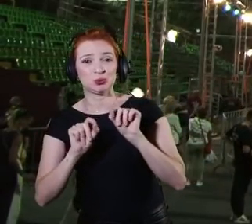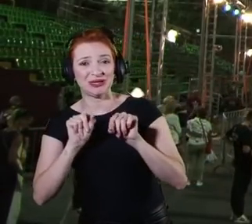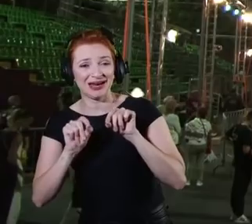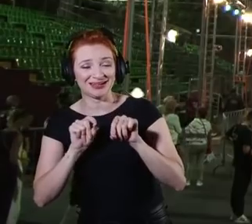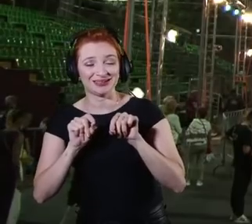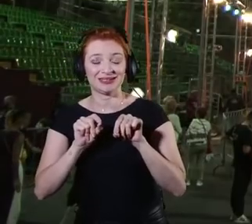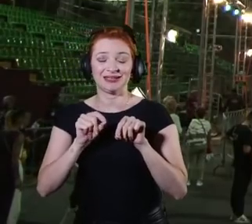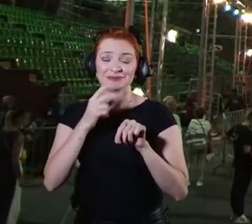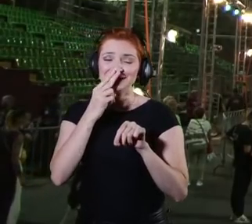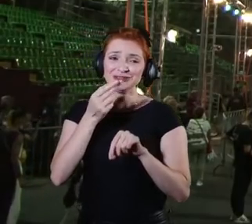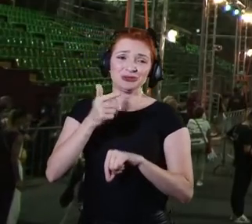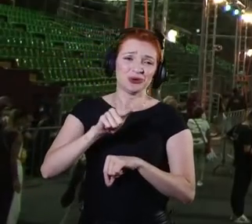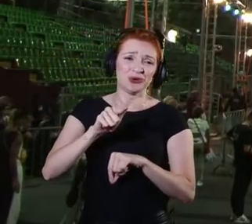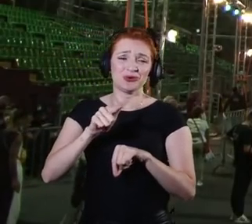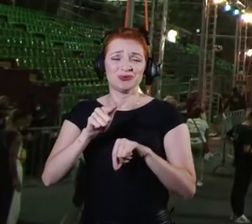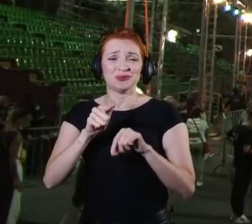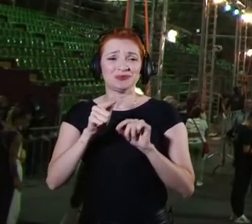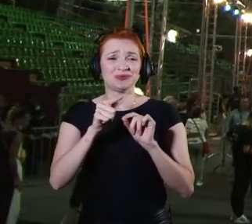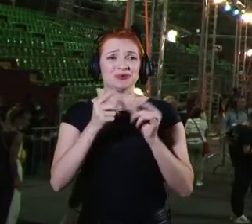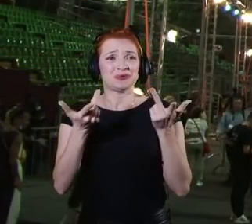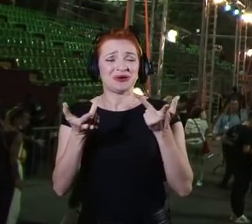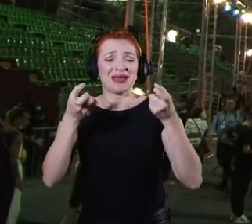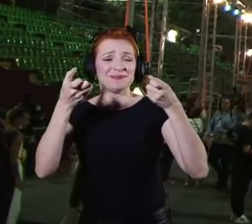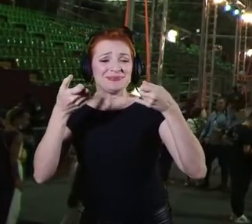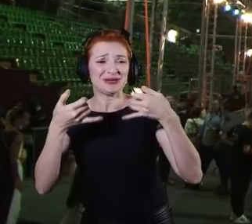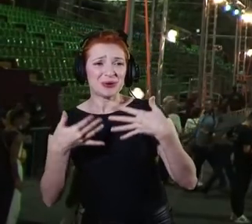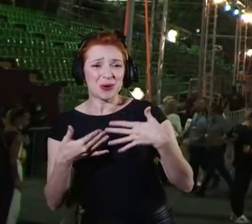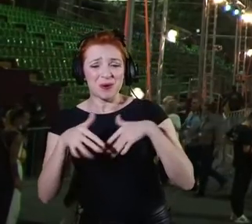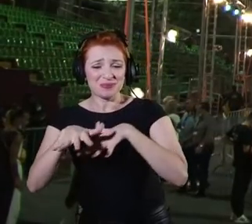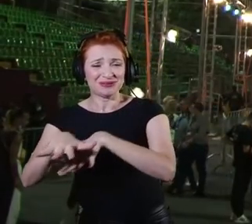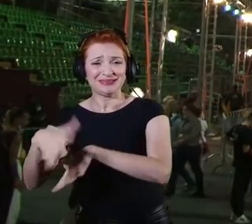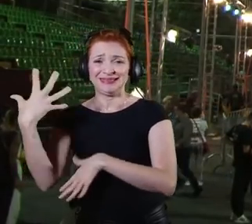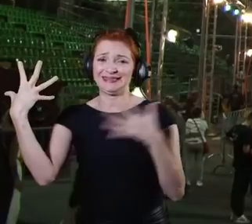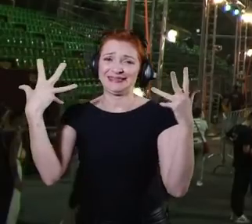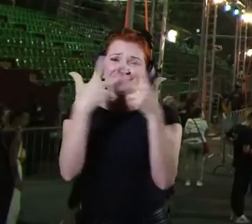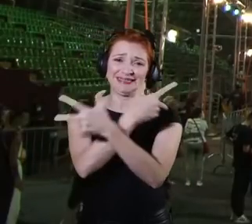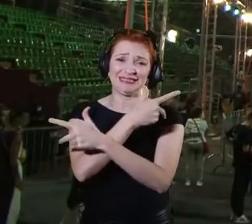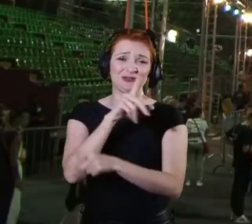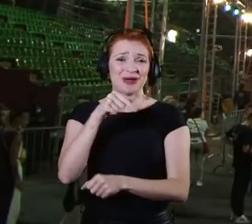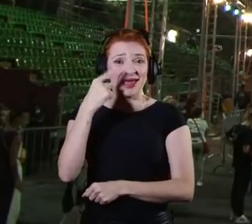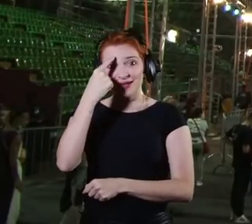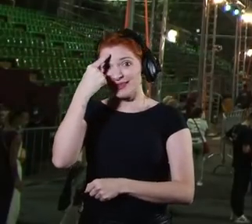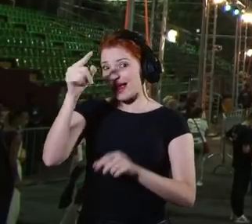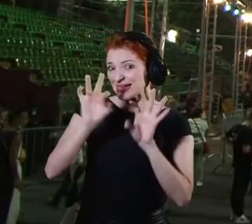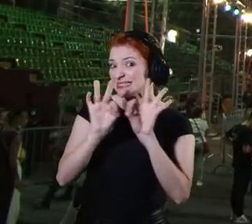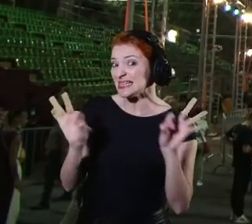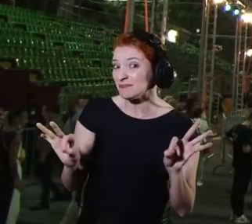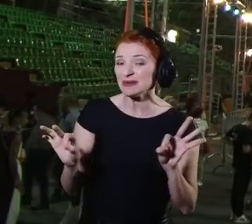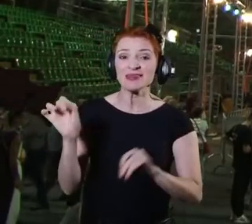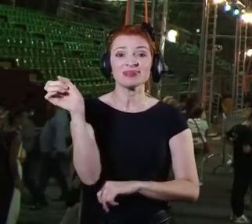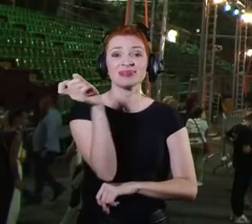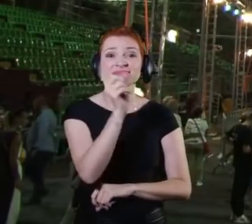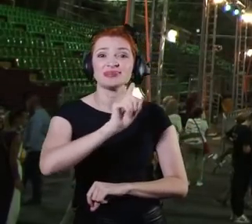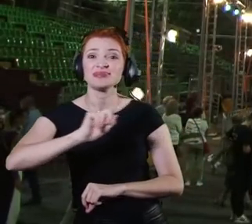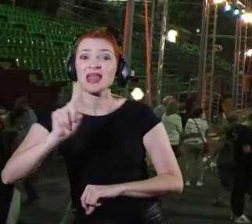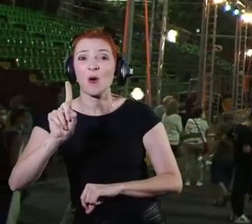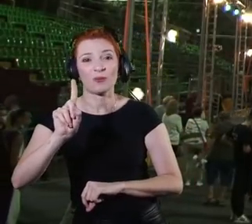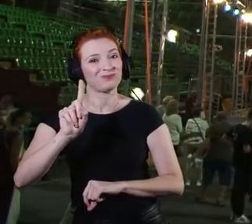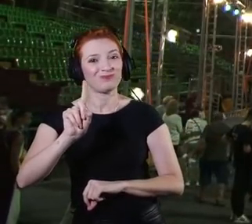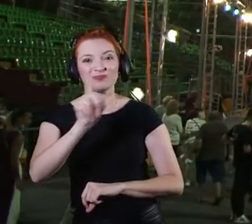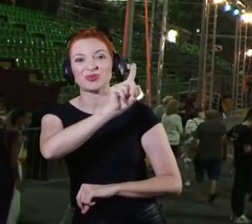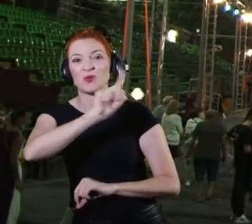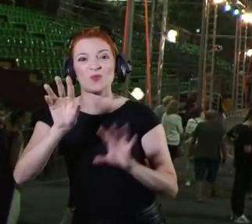bater na mesma tecla. O conteúdo é extraordinário. O prefeito falou, foi uma ideia simples. Não, prefeito. Muito mais do que